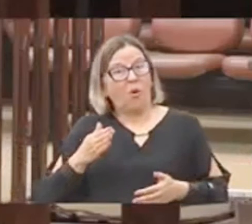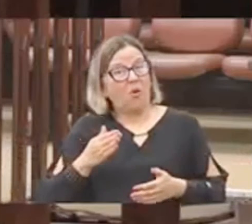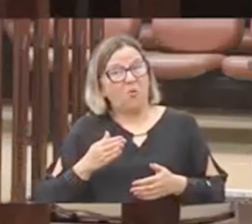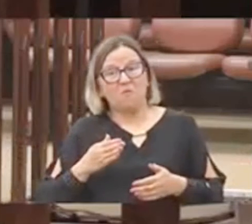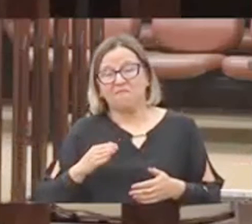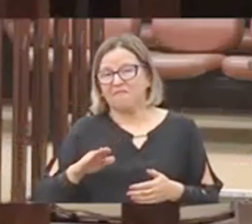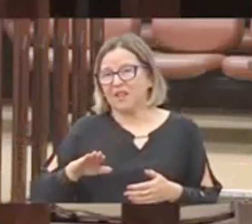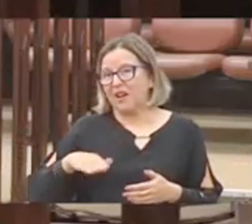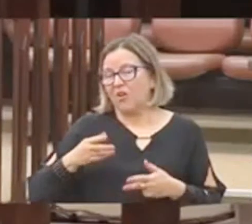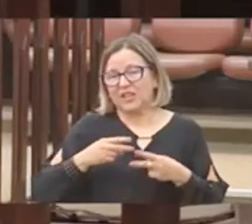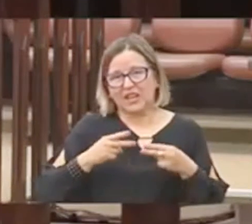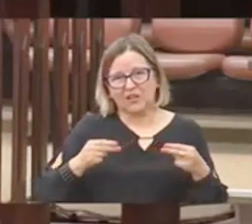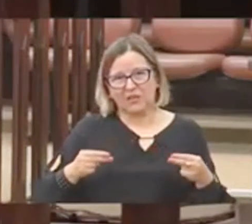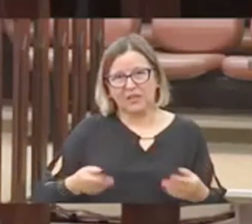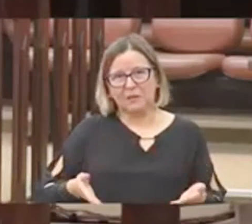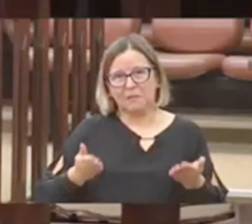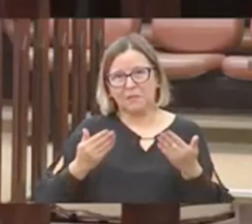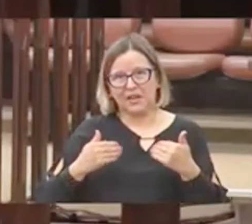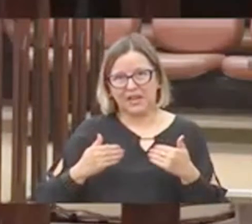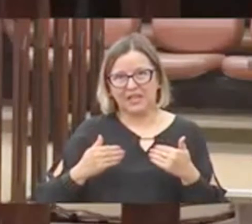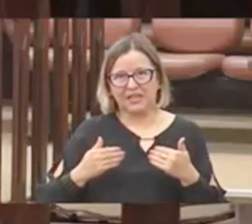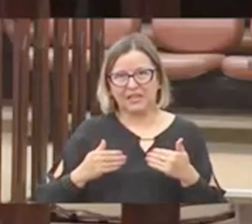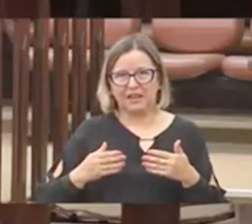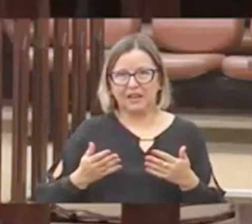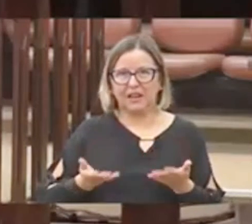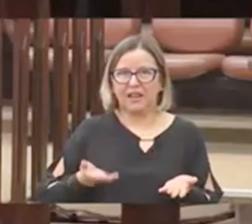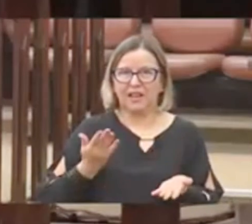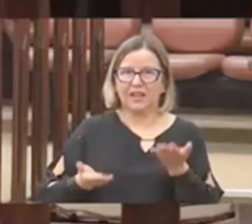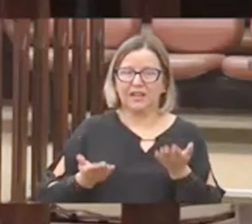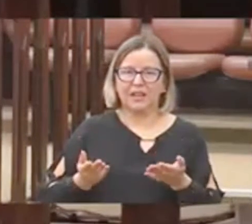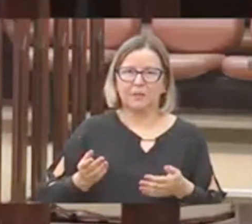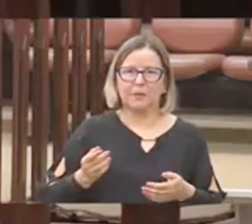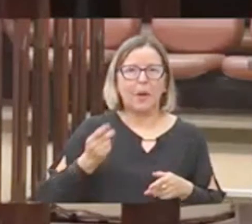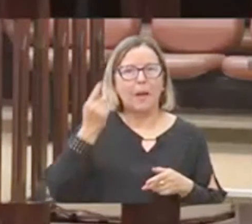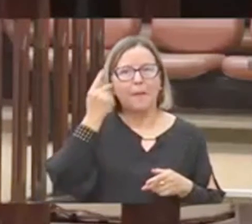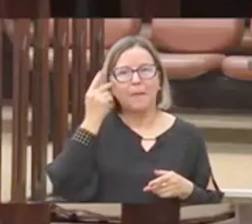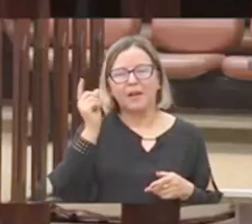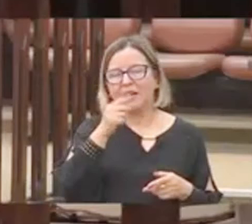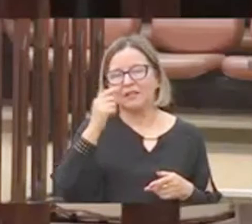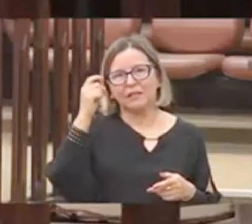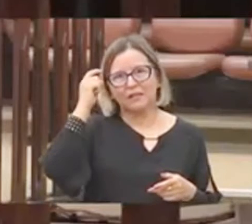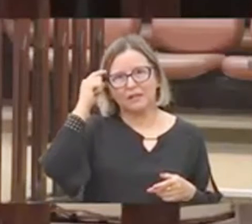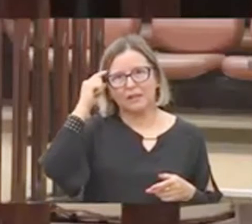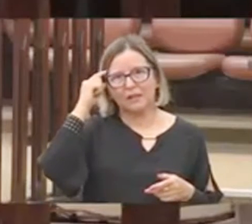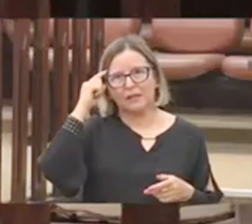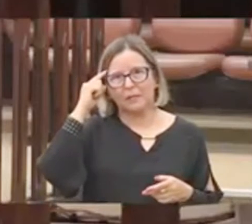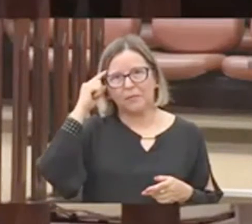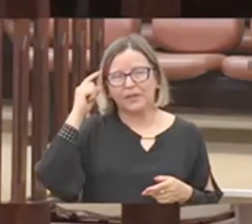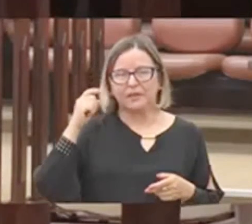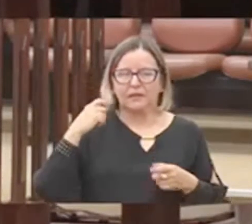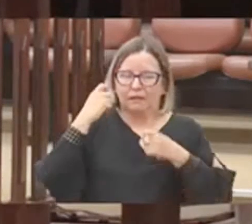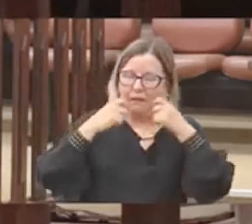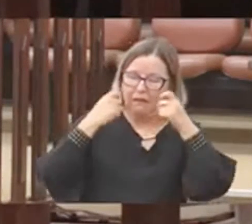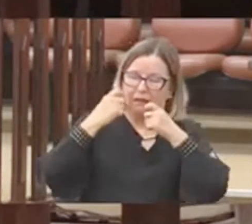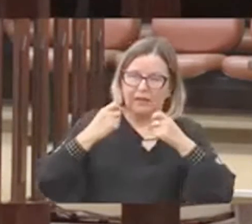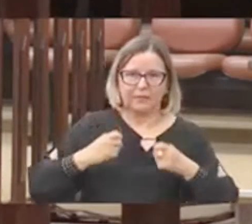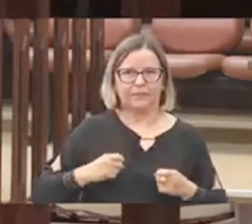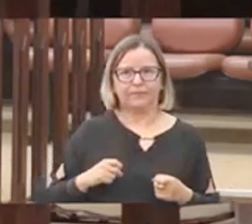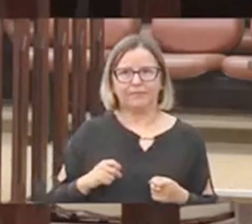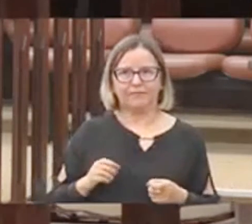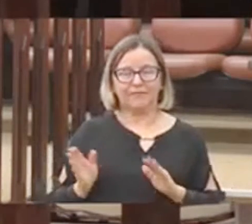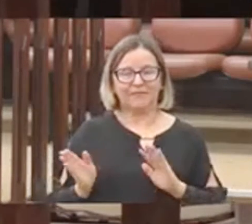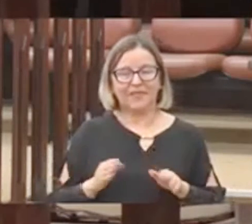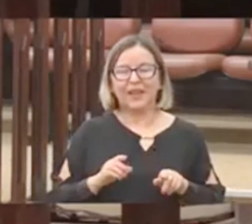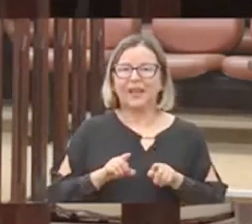nossa mente agitada, mas de um relacionamento de confiança. Apresentamos nossas petições a